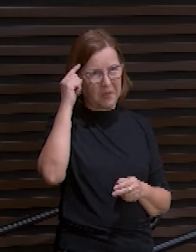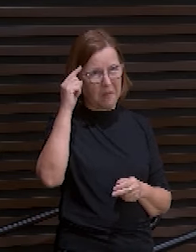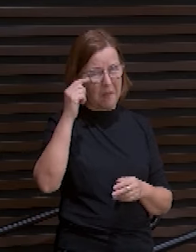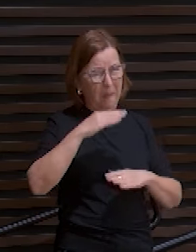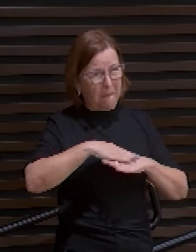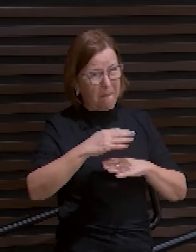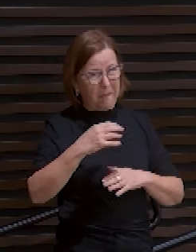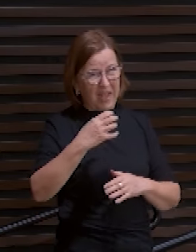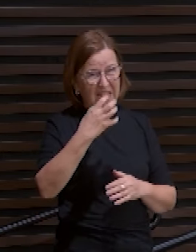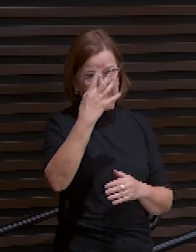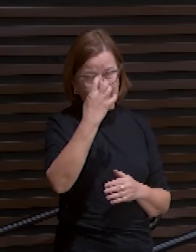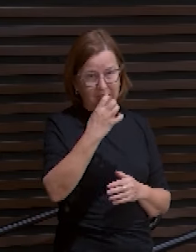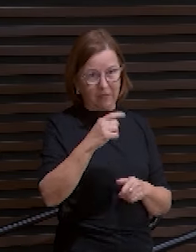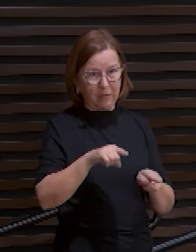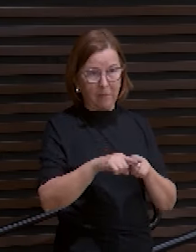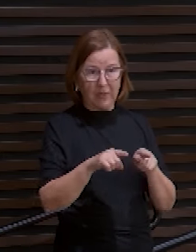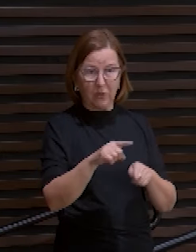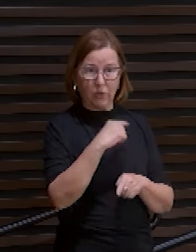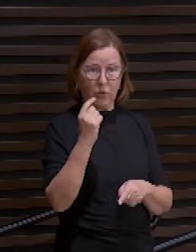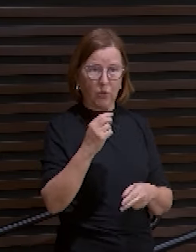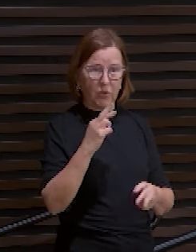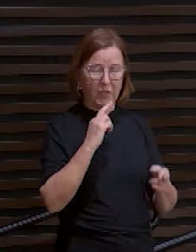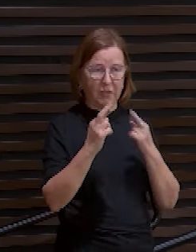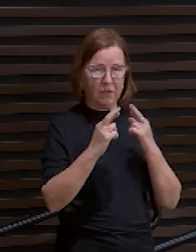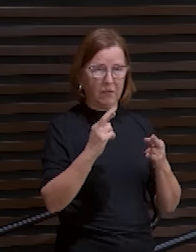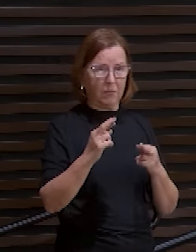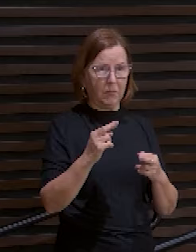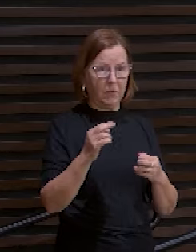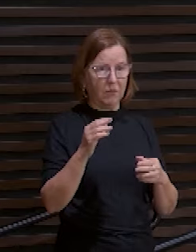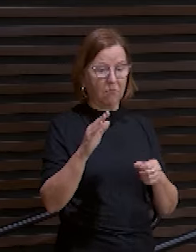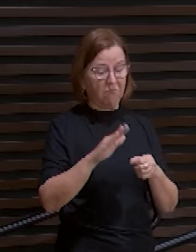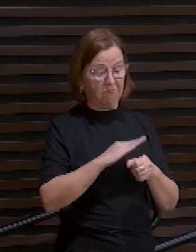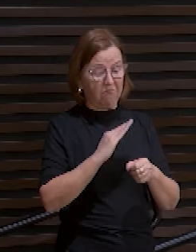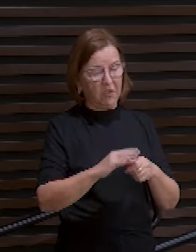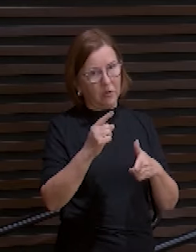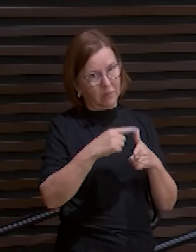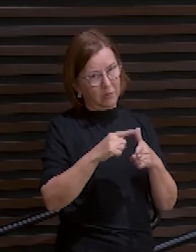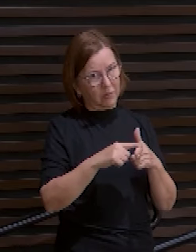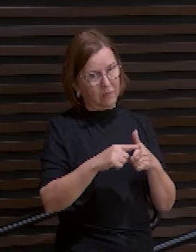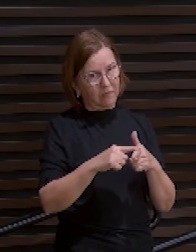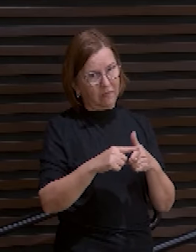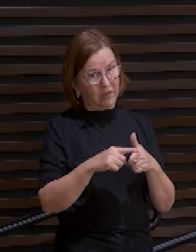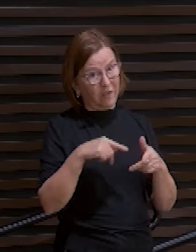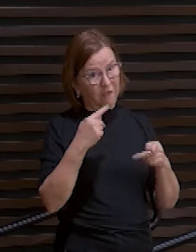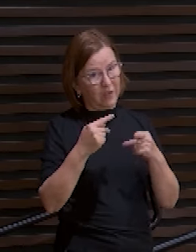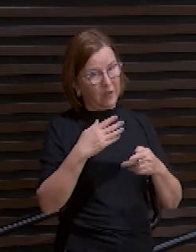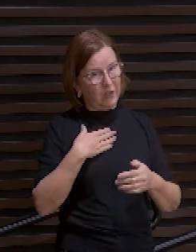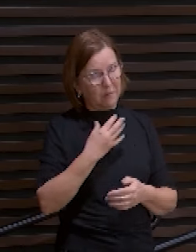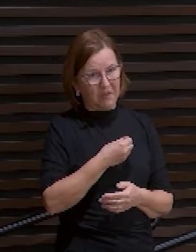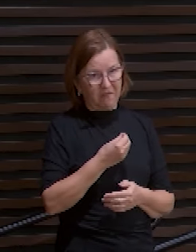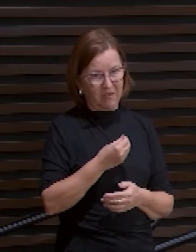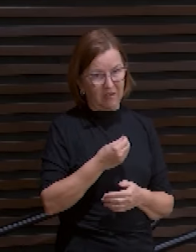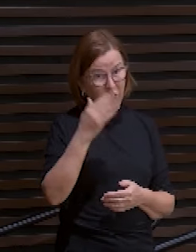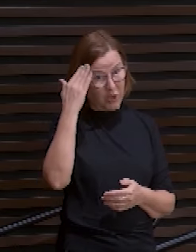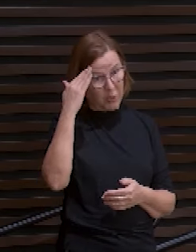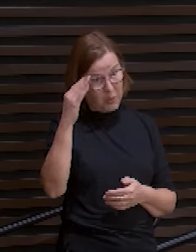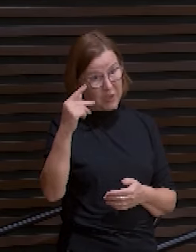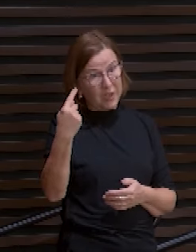cheios de problemas eu falo por mim eu não sei você meu